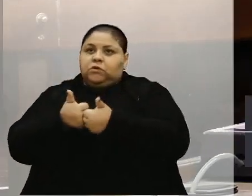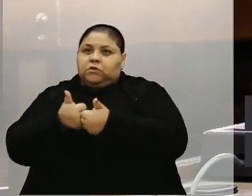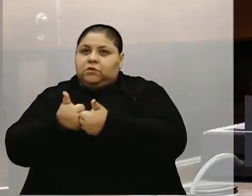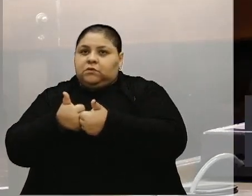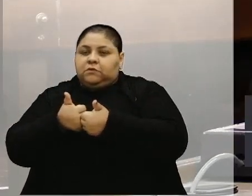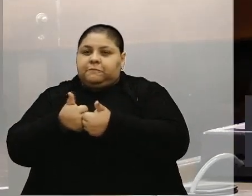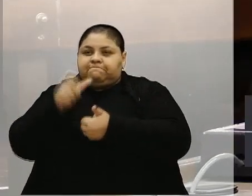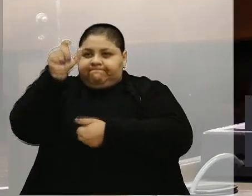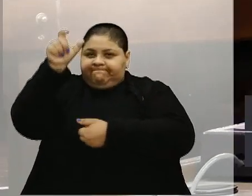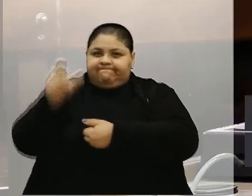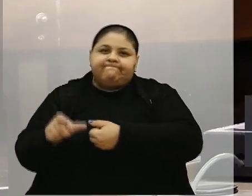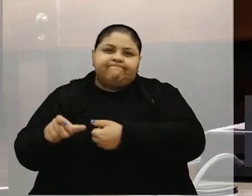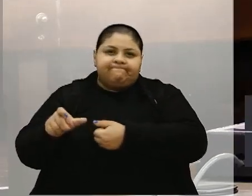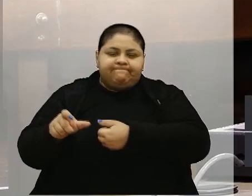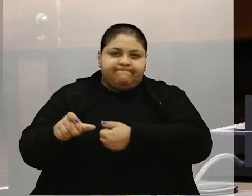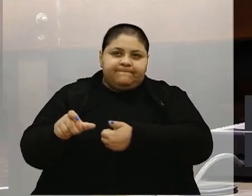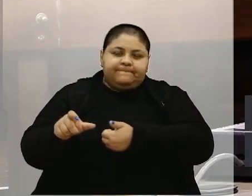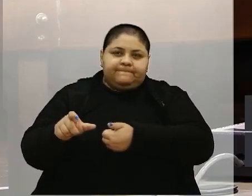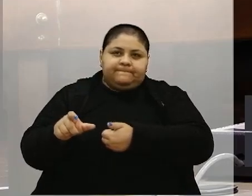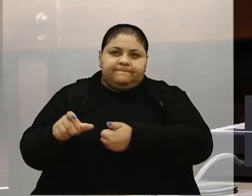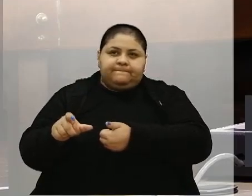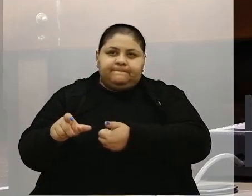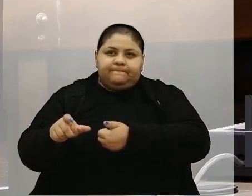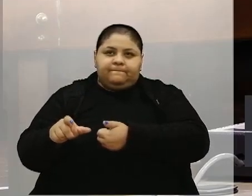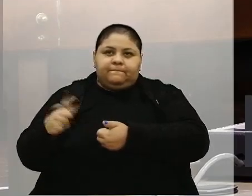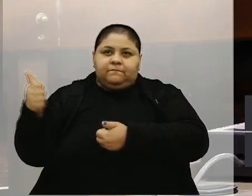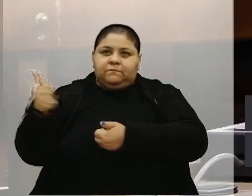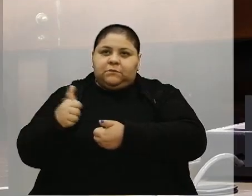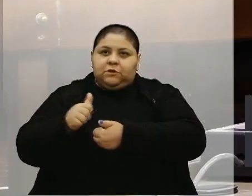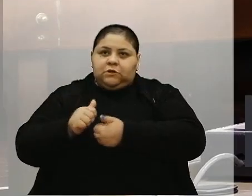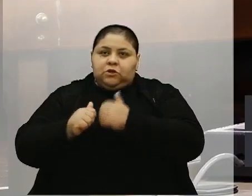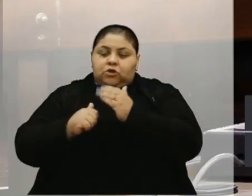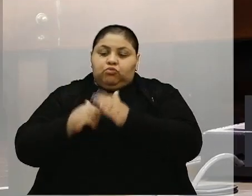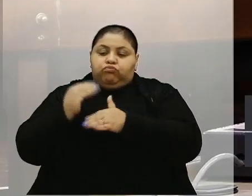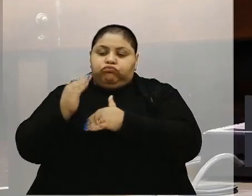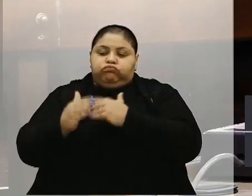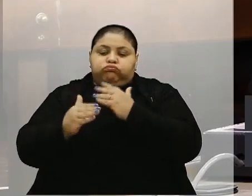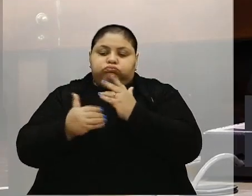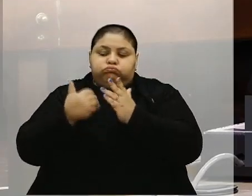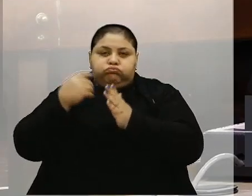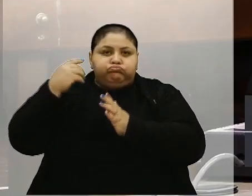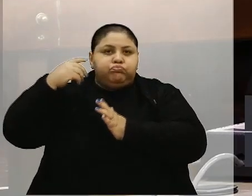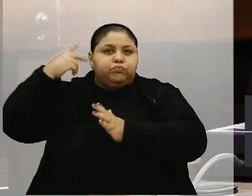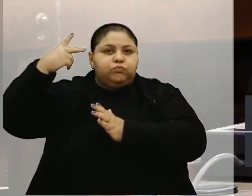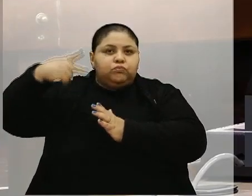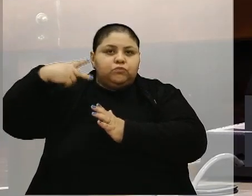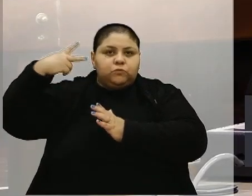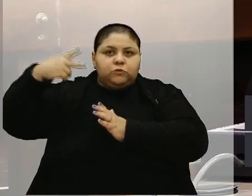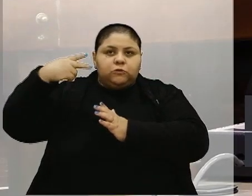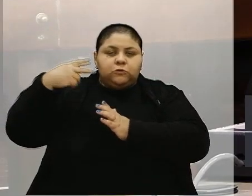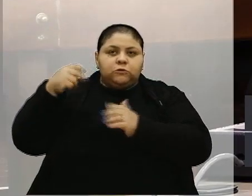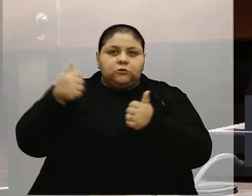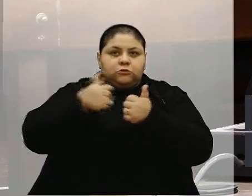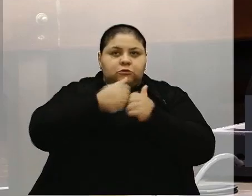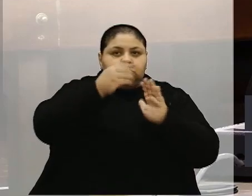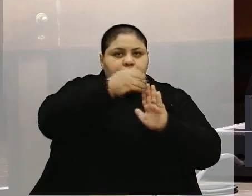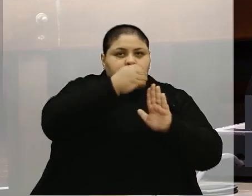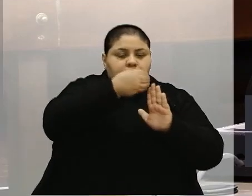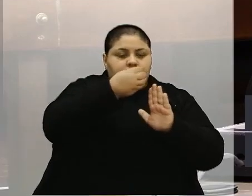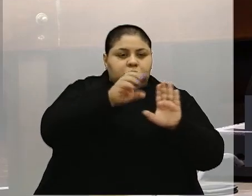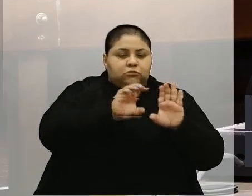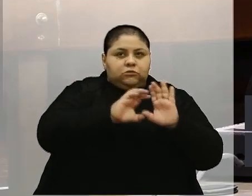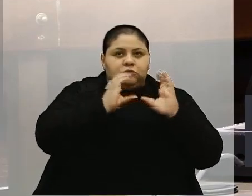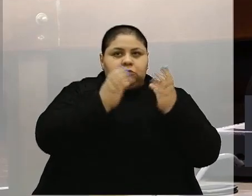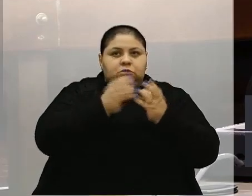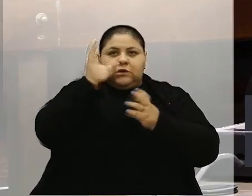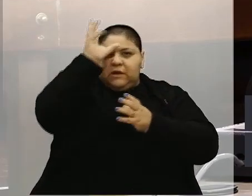fera. E meus primeiros passos políticos foi através do orçamento comunitário e aprendi muito com